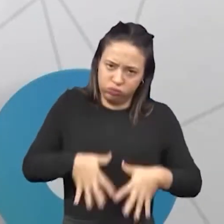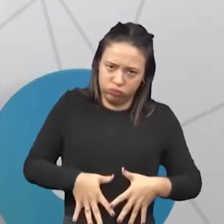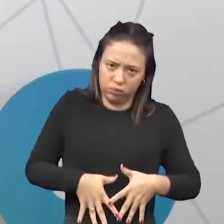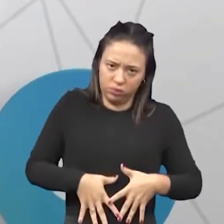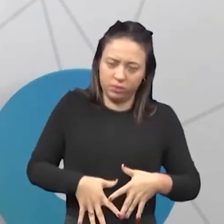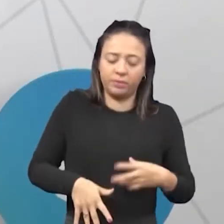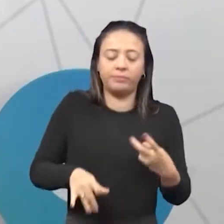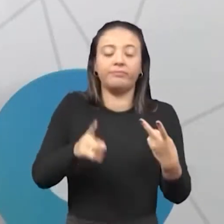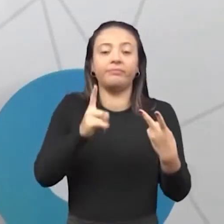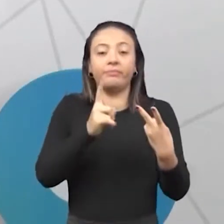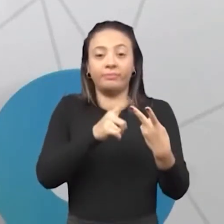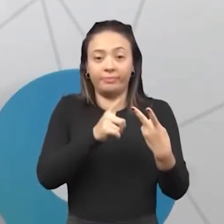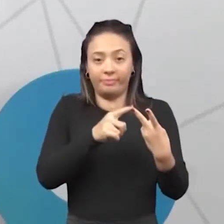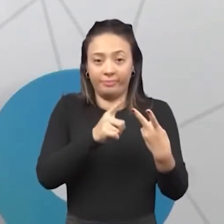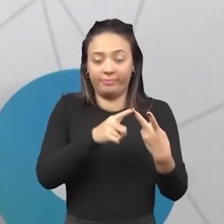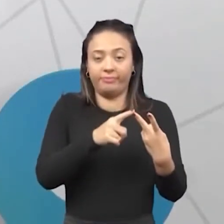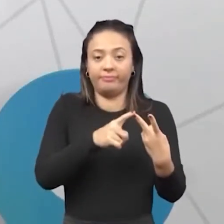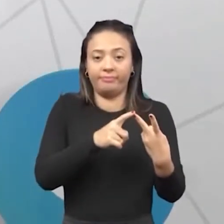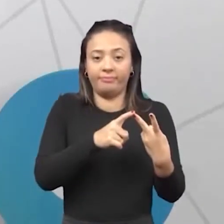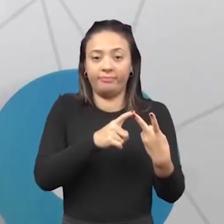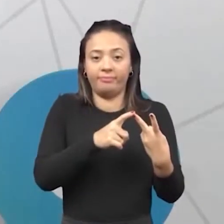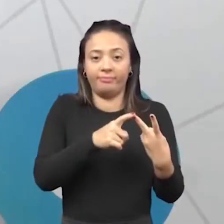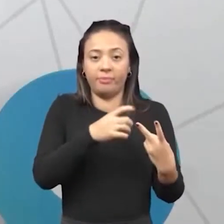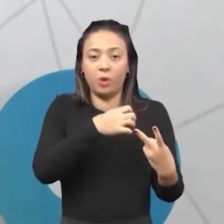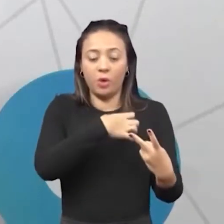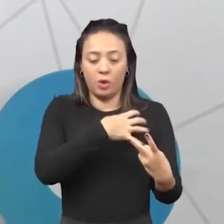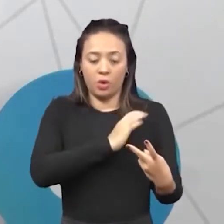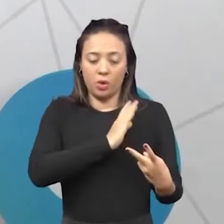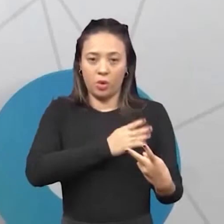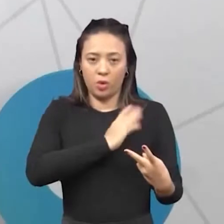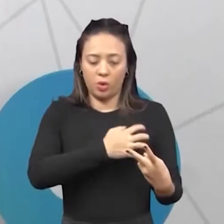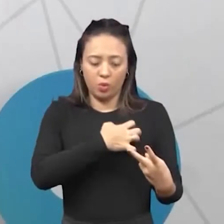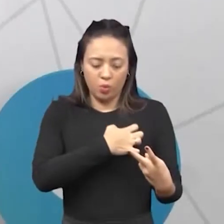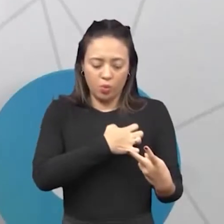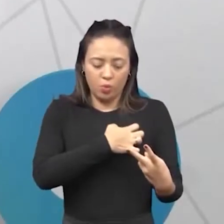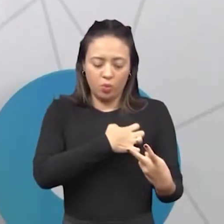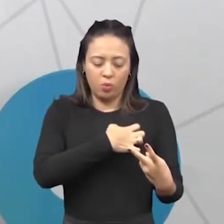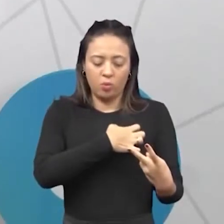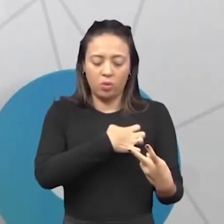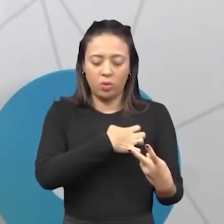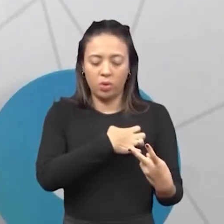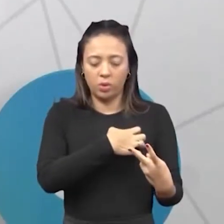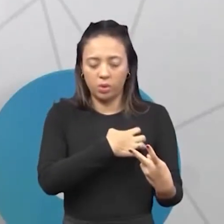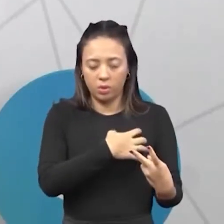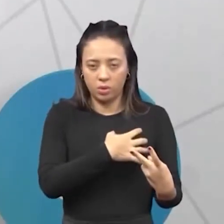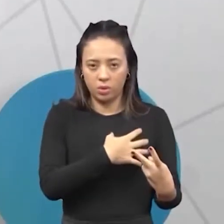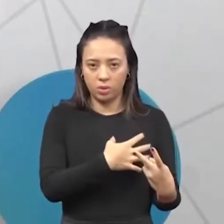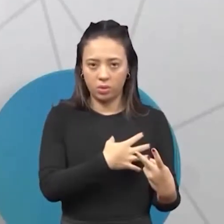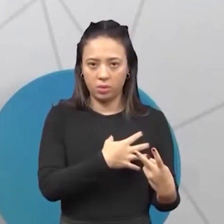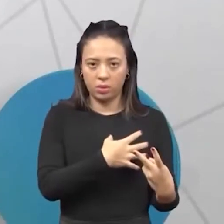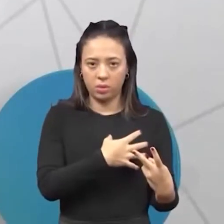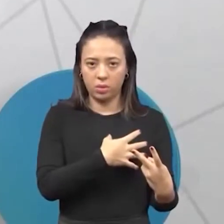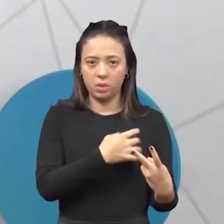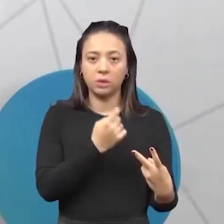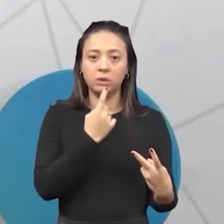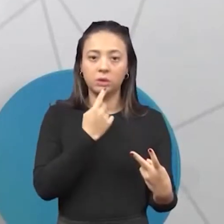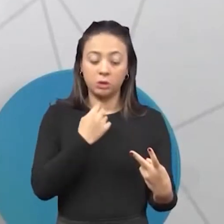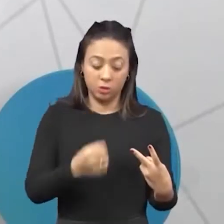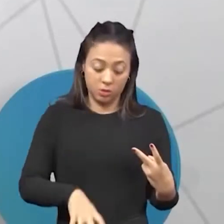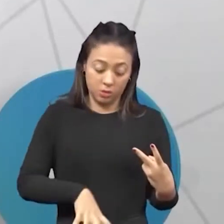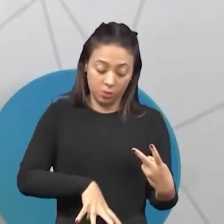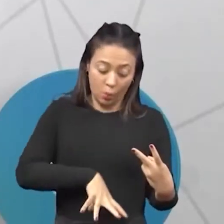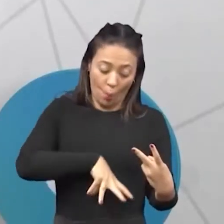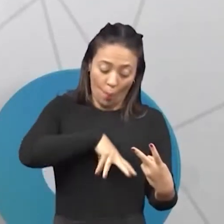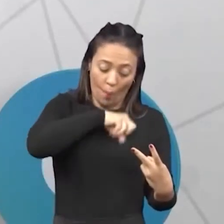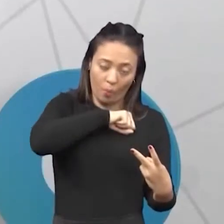corpo. Já o movimento de diástole vai ser o relaxamento em que o sangue vai entrar no coração,